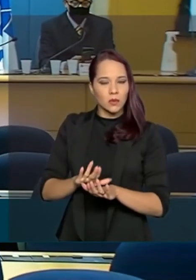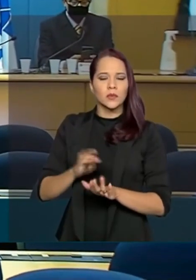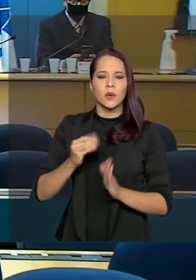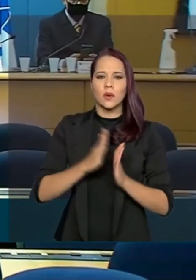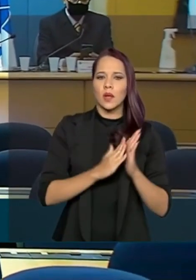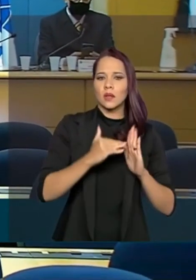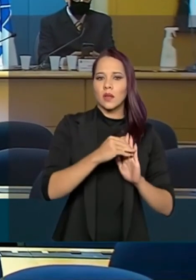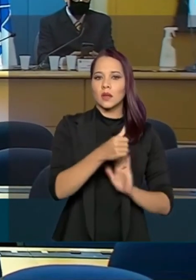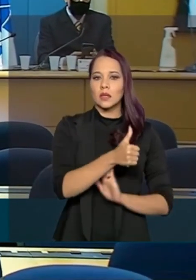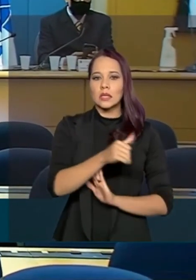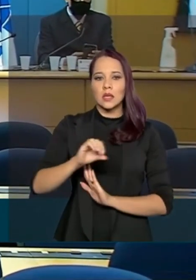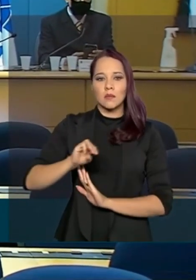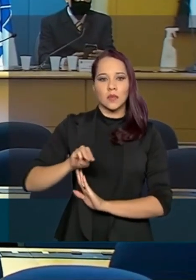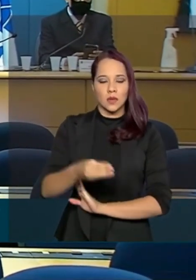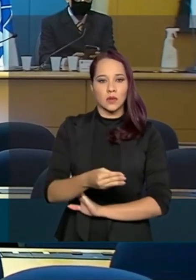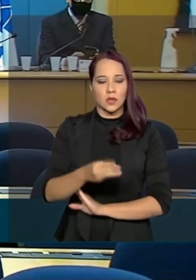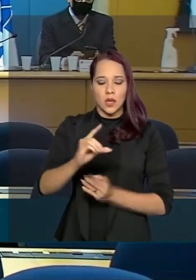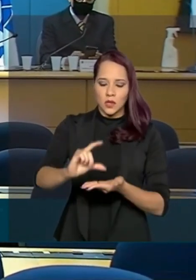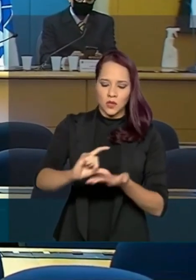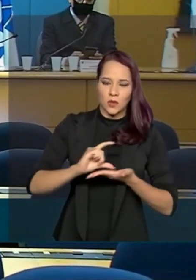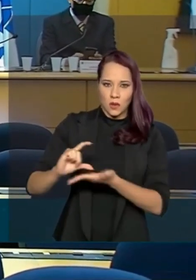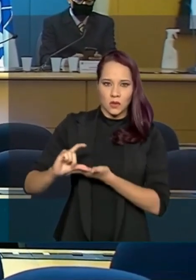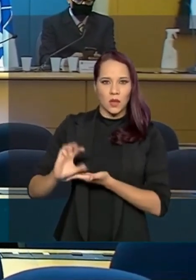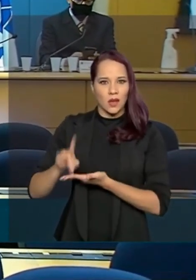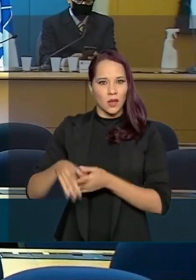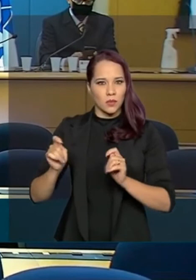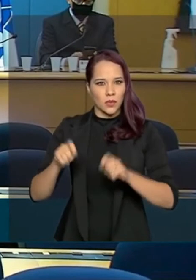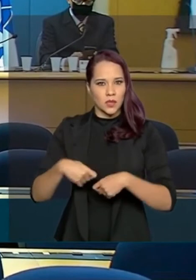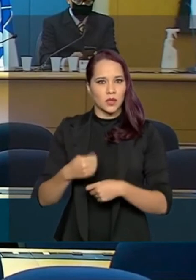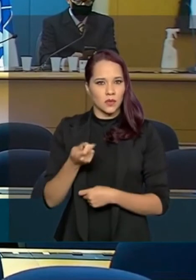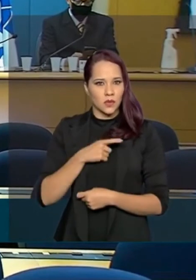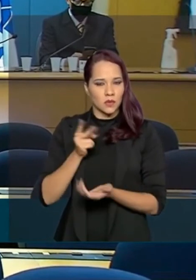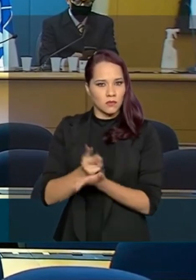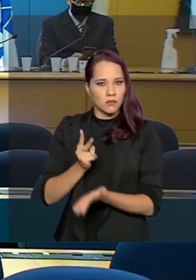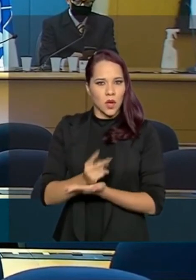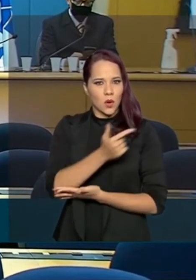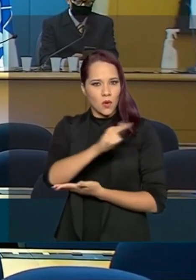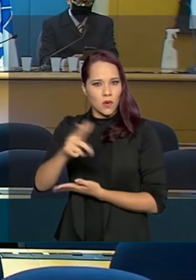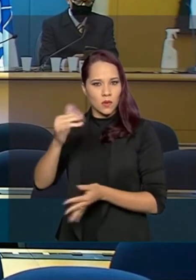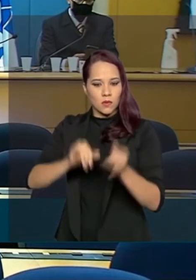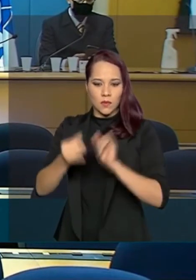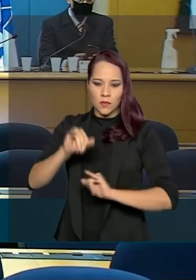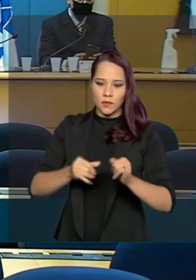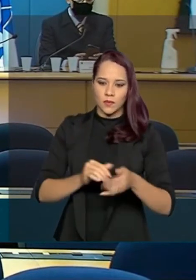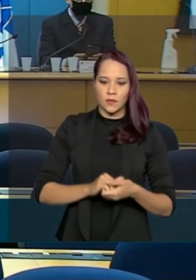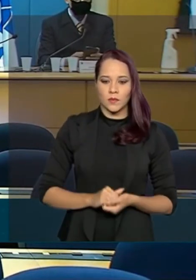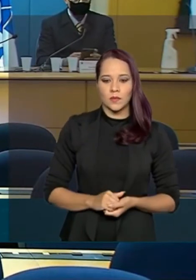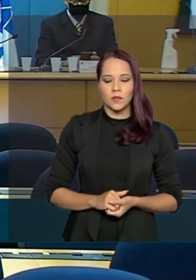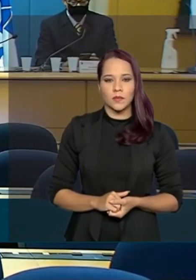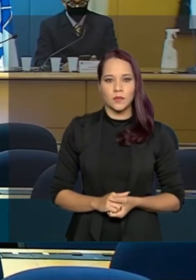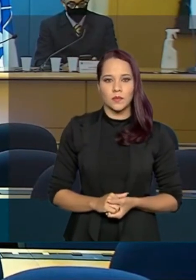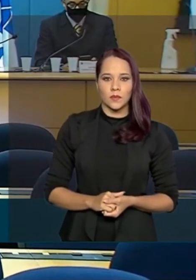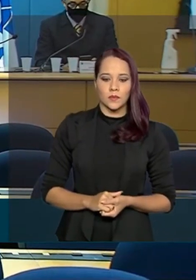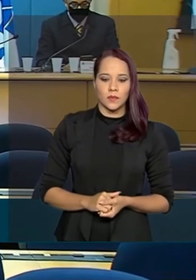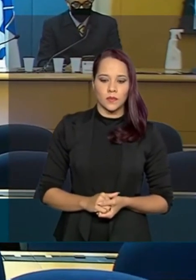100 milhões de doses seria possível de ser mantido com outro laboratório?